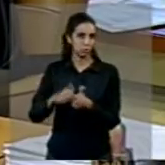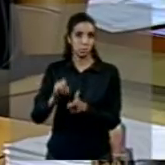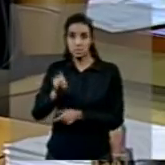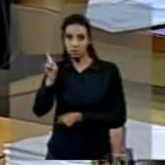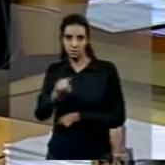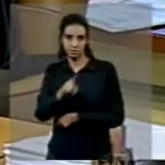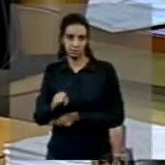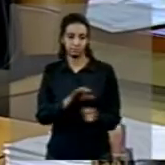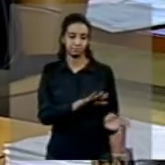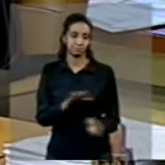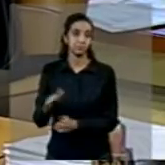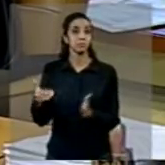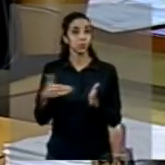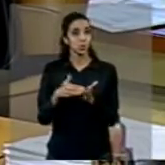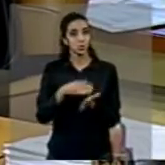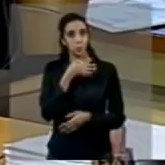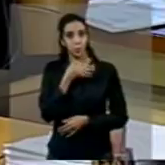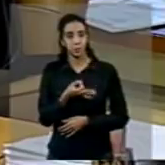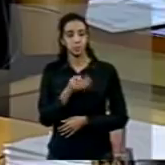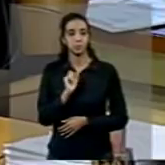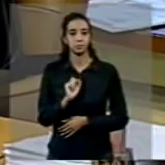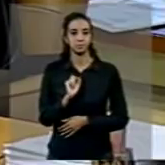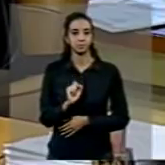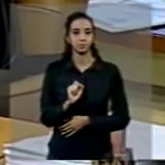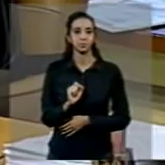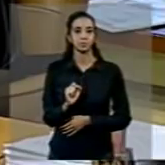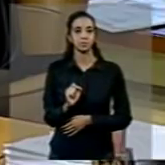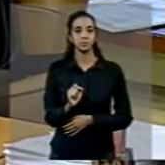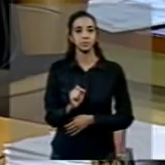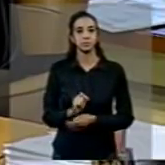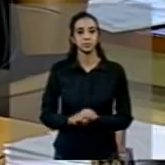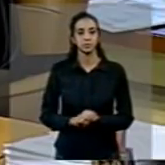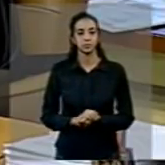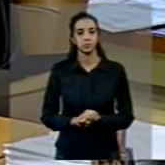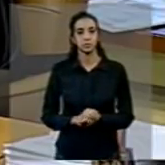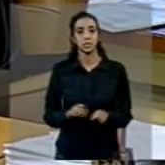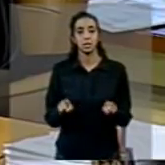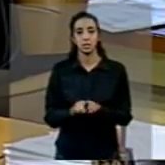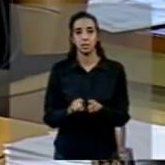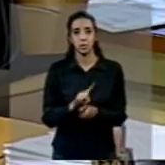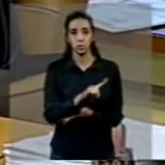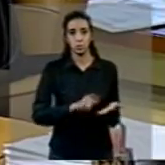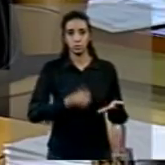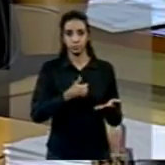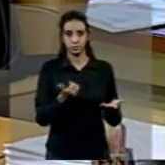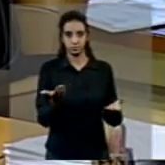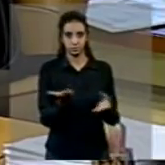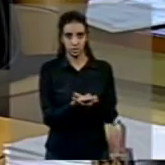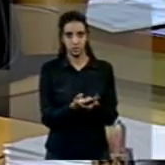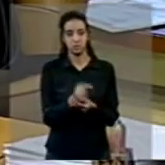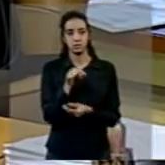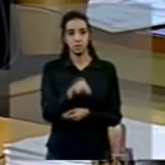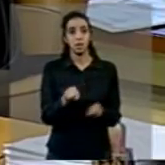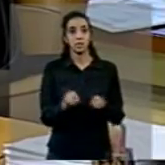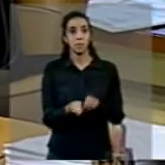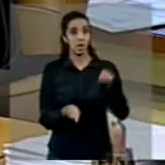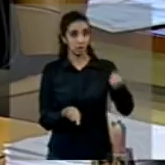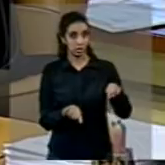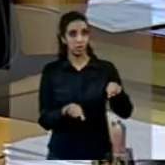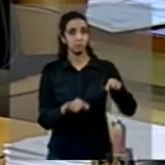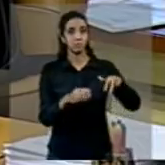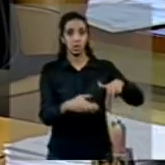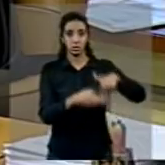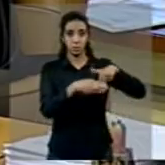último argumento que foi apresentado de modo percussente na petição inicial e reiterado aqui da